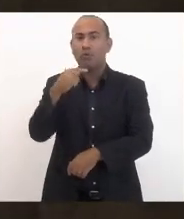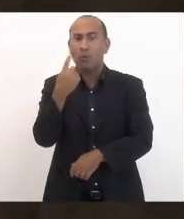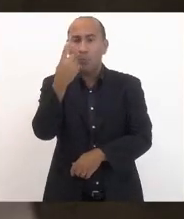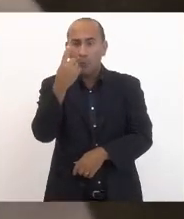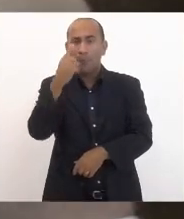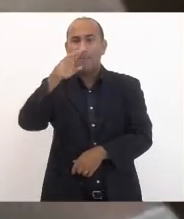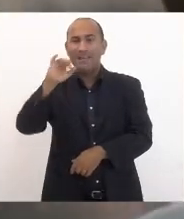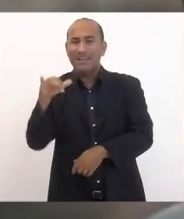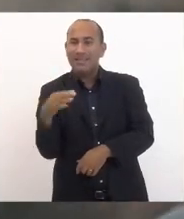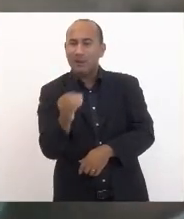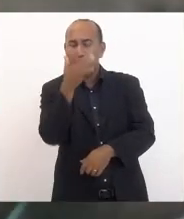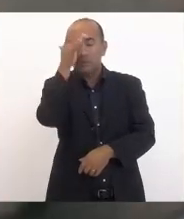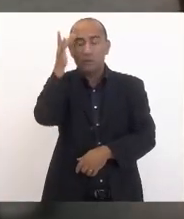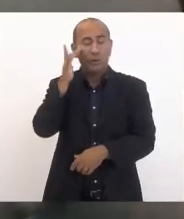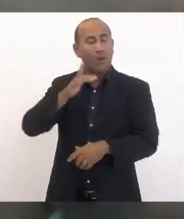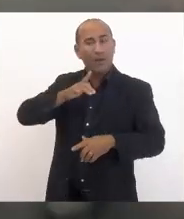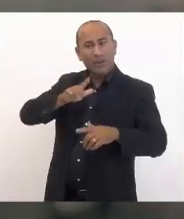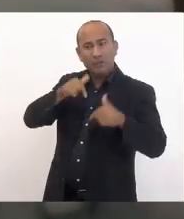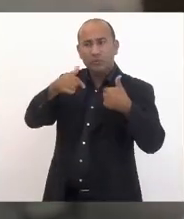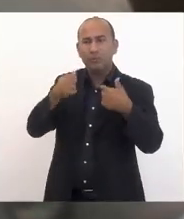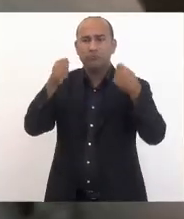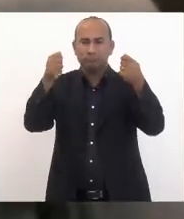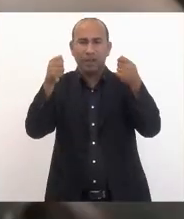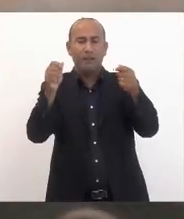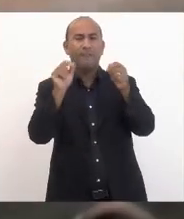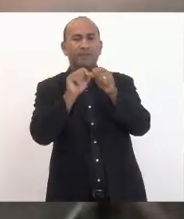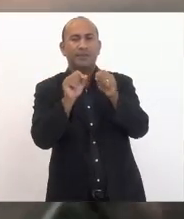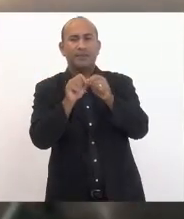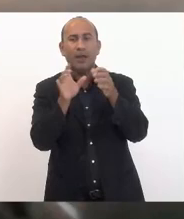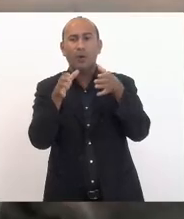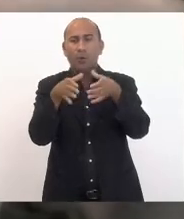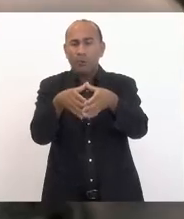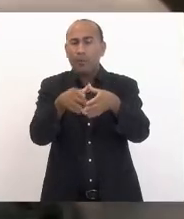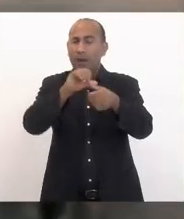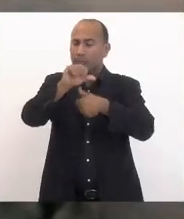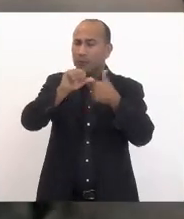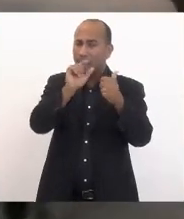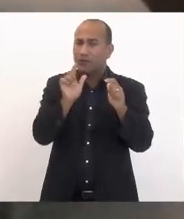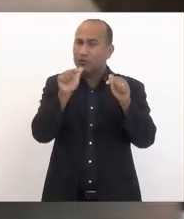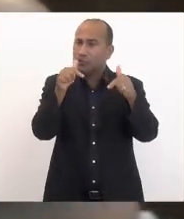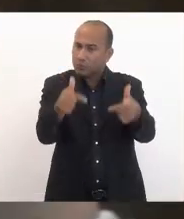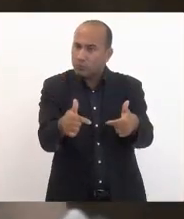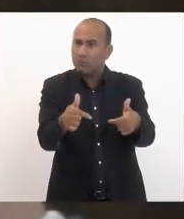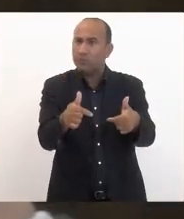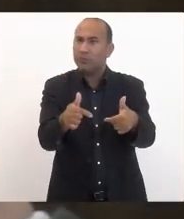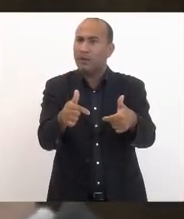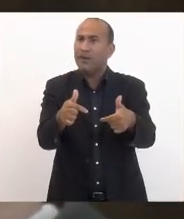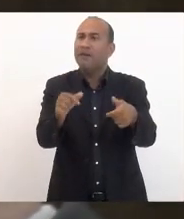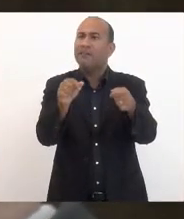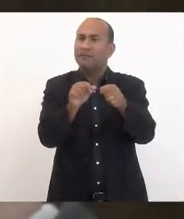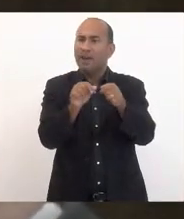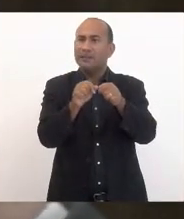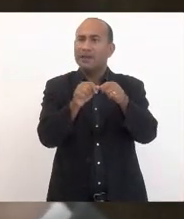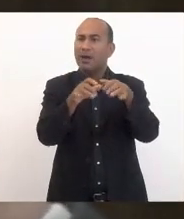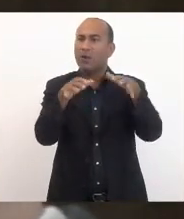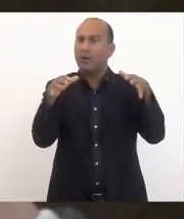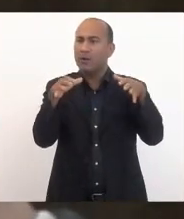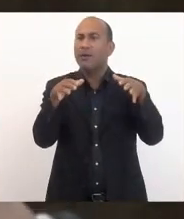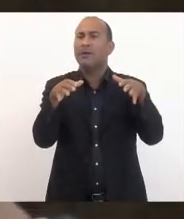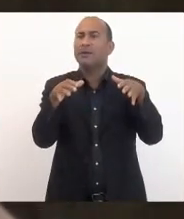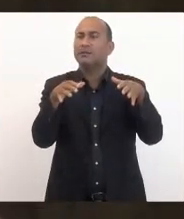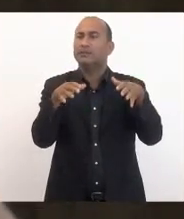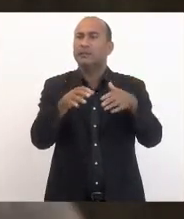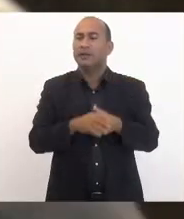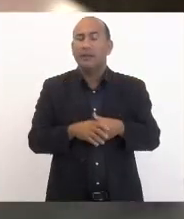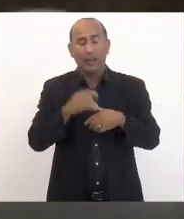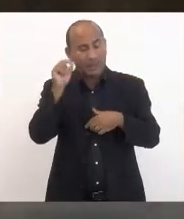Foram essas manifestações que levaram o Supremo a mudar essa posição face a um Congresso conservador. Então, aqui no Rio,